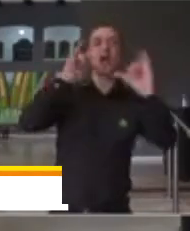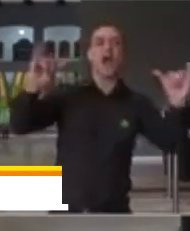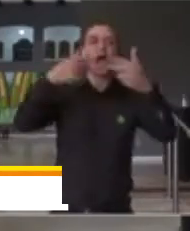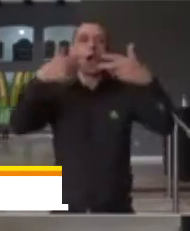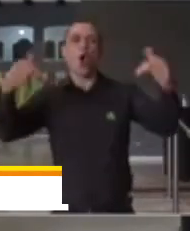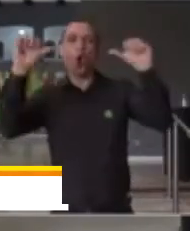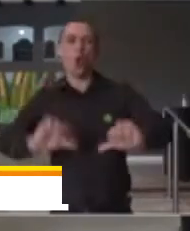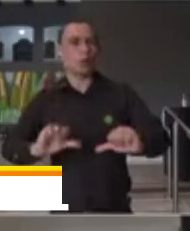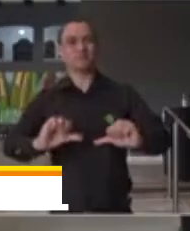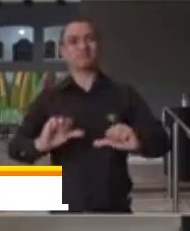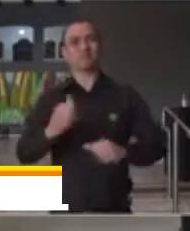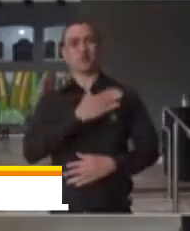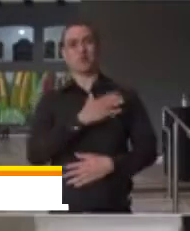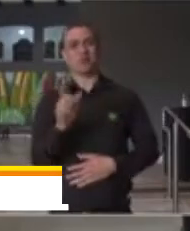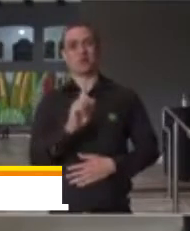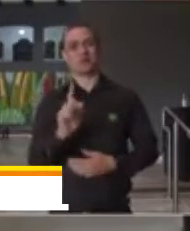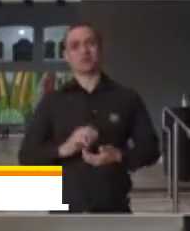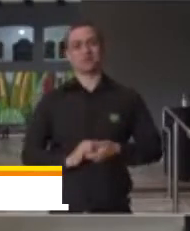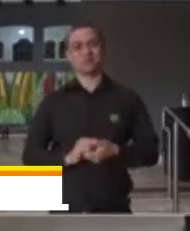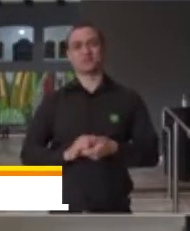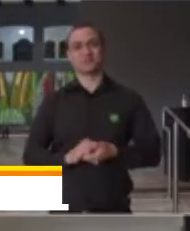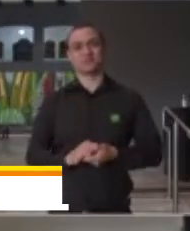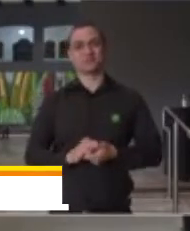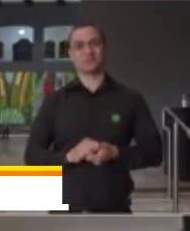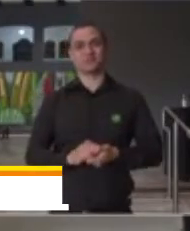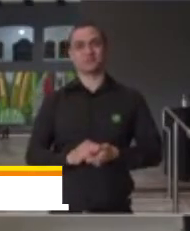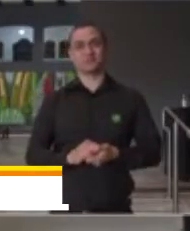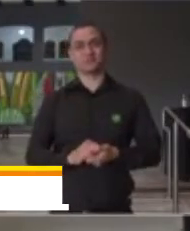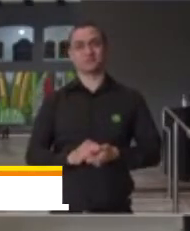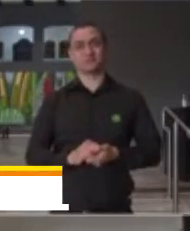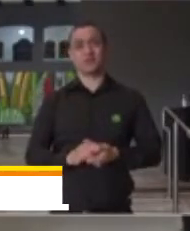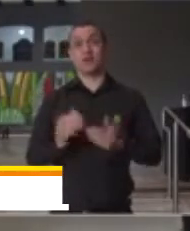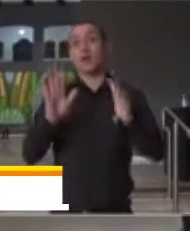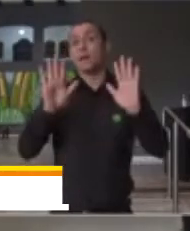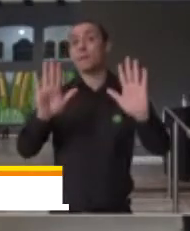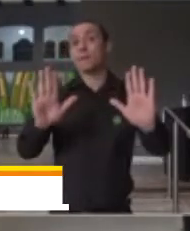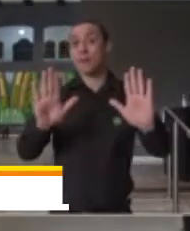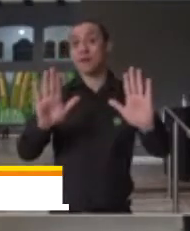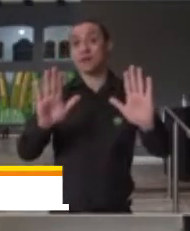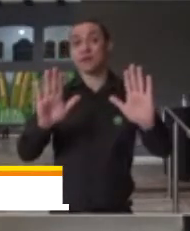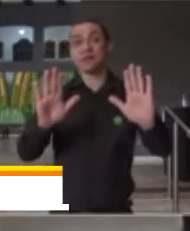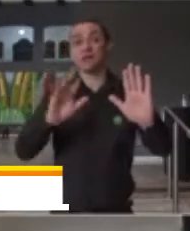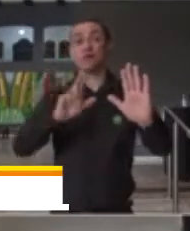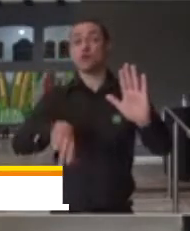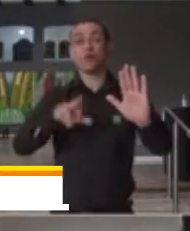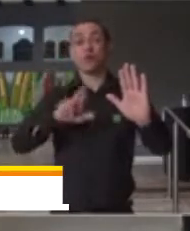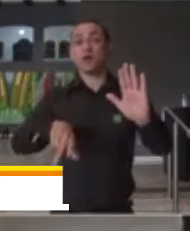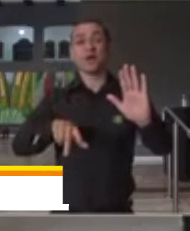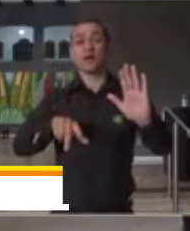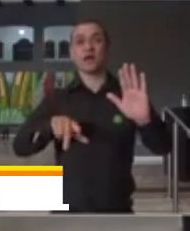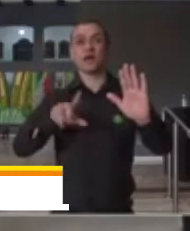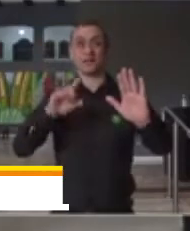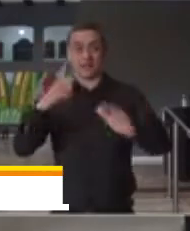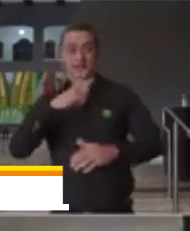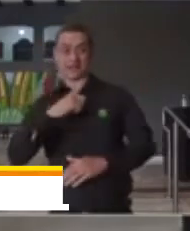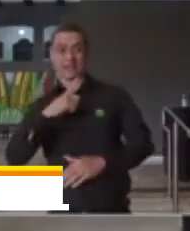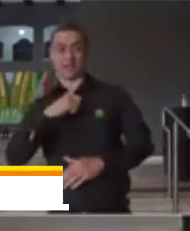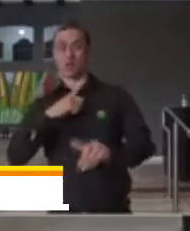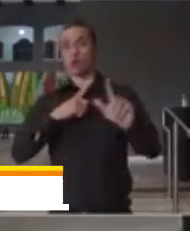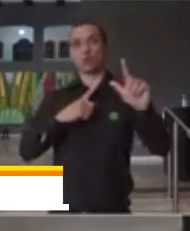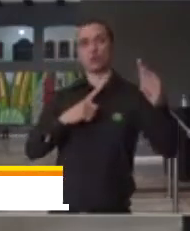notícias é mas não se trata de ter ou